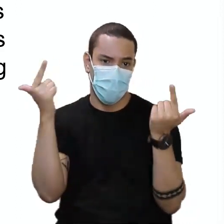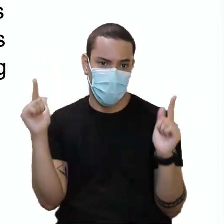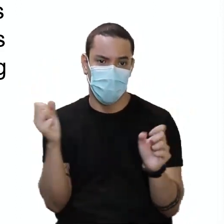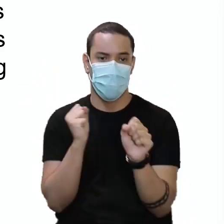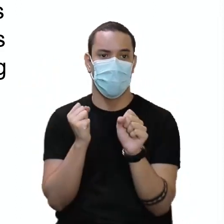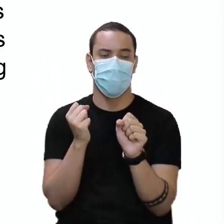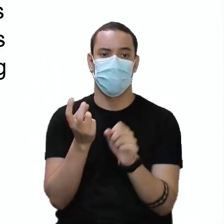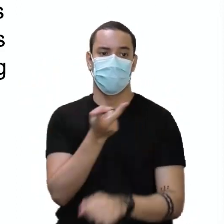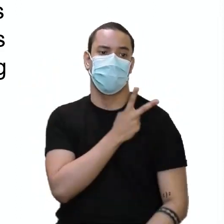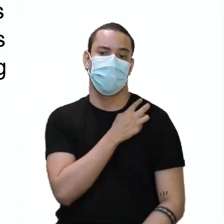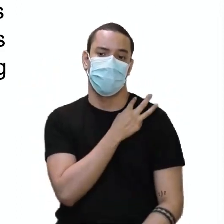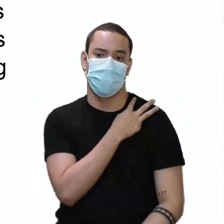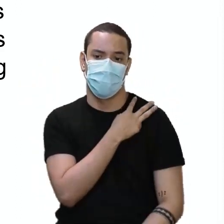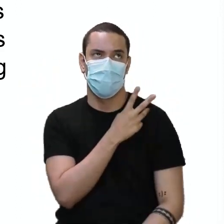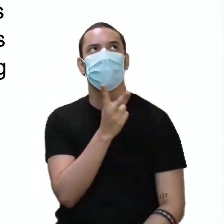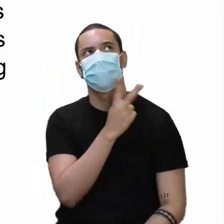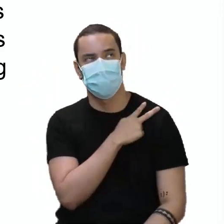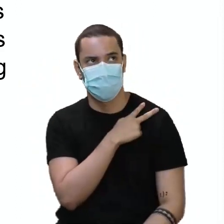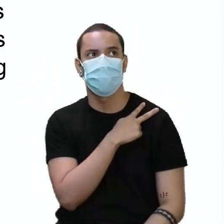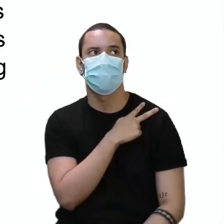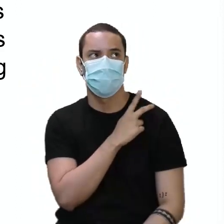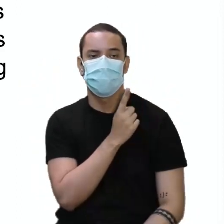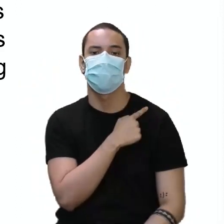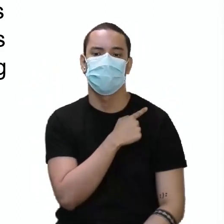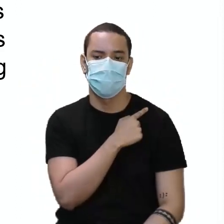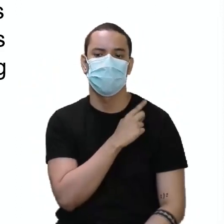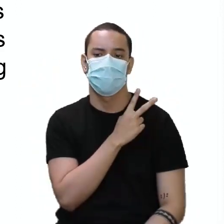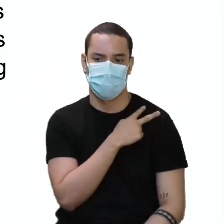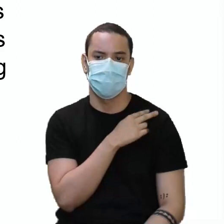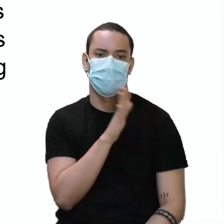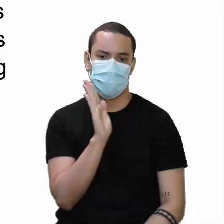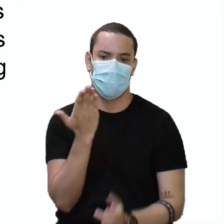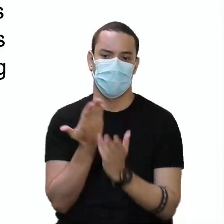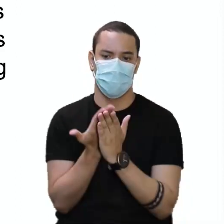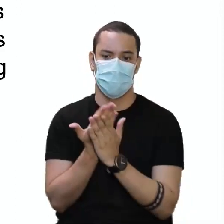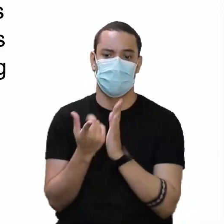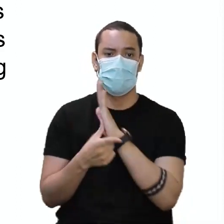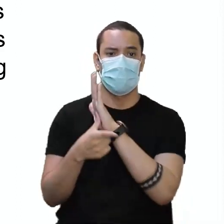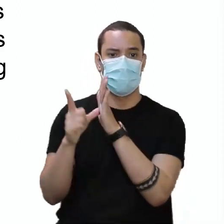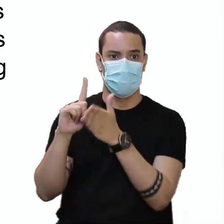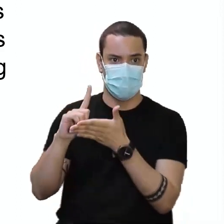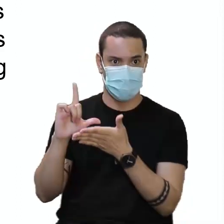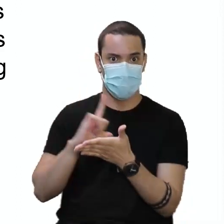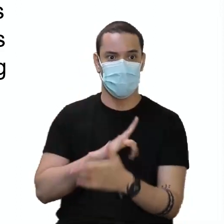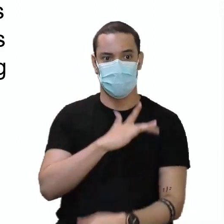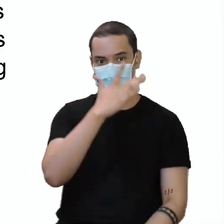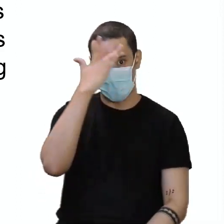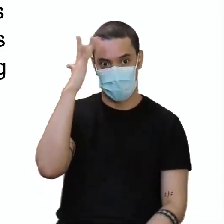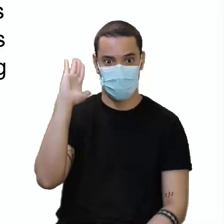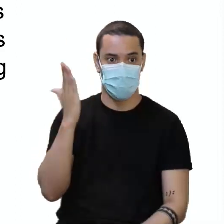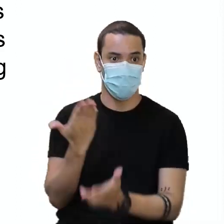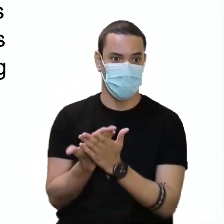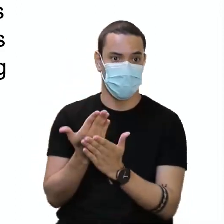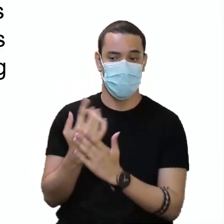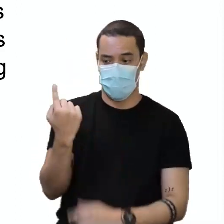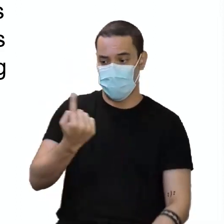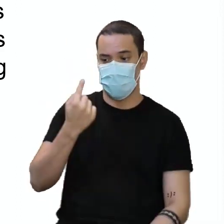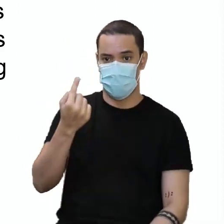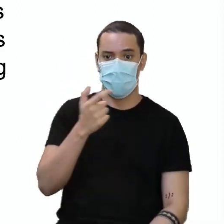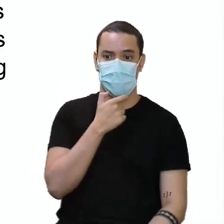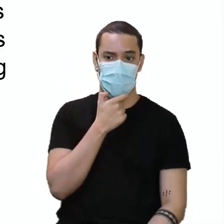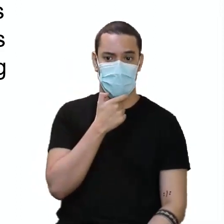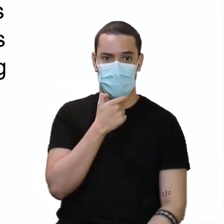outros anos, teve segundo ano, teve primeiro, e também antes, tem gente que tem essa questão de estudar sozinho